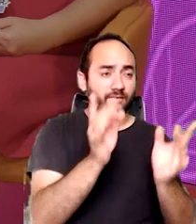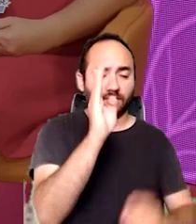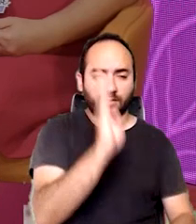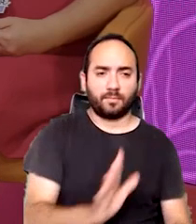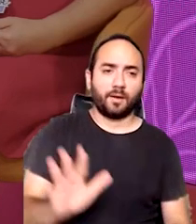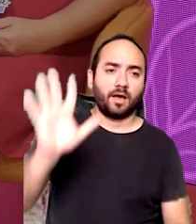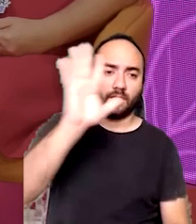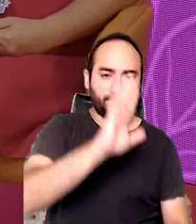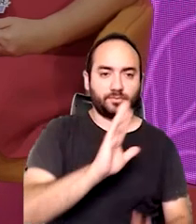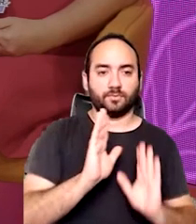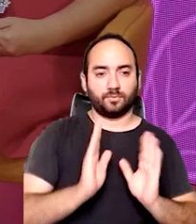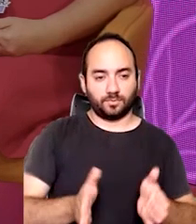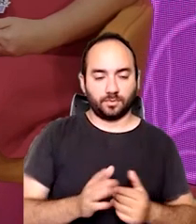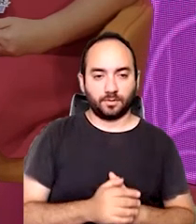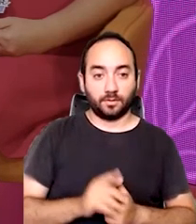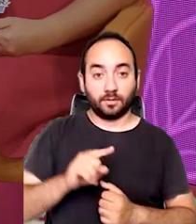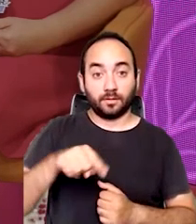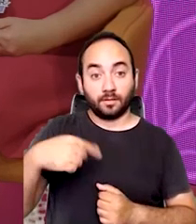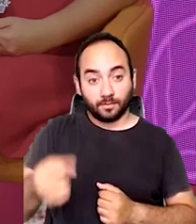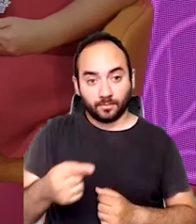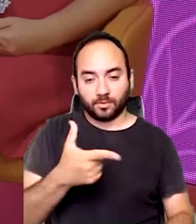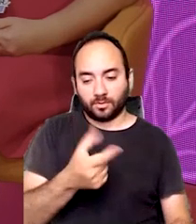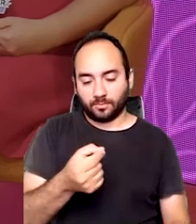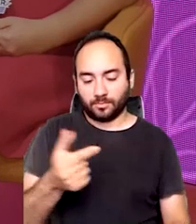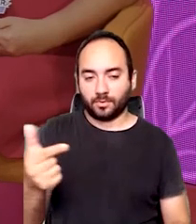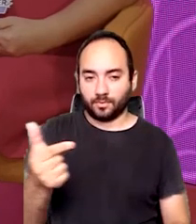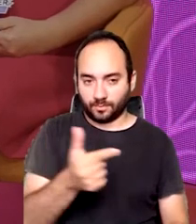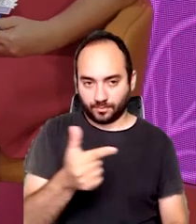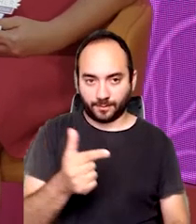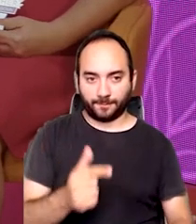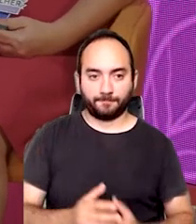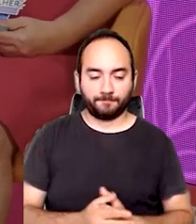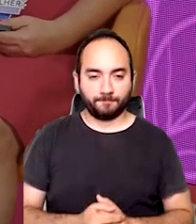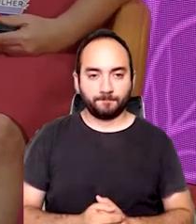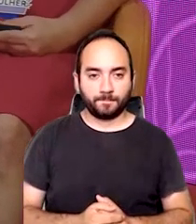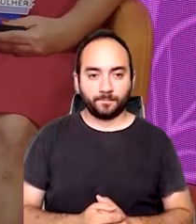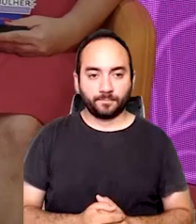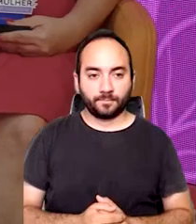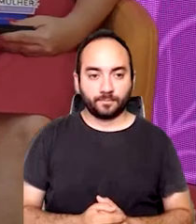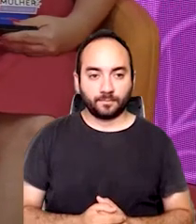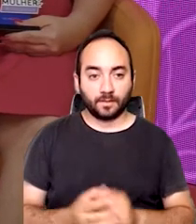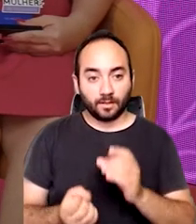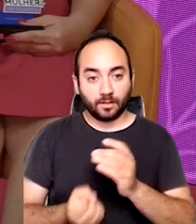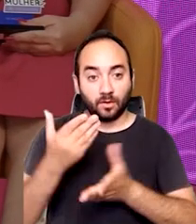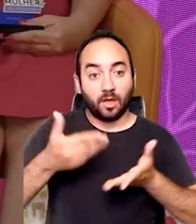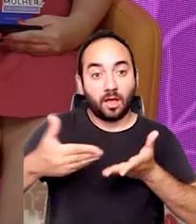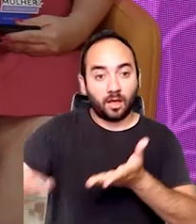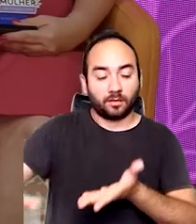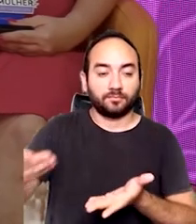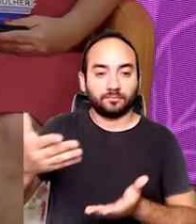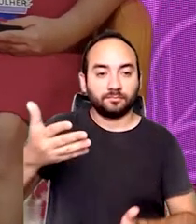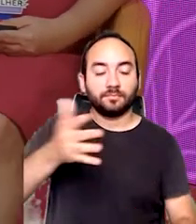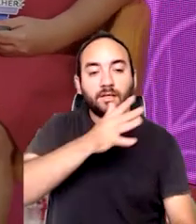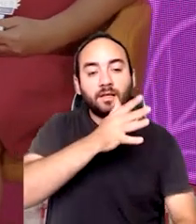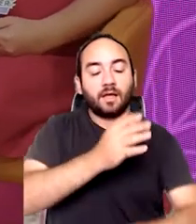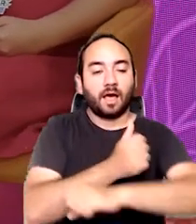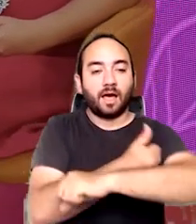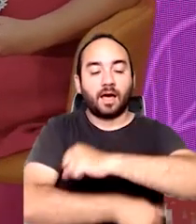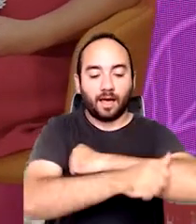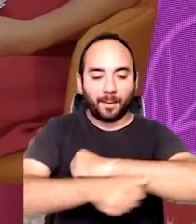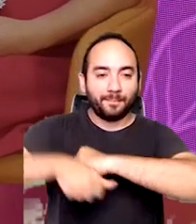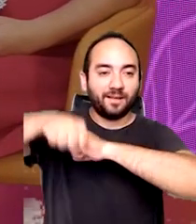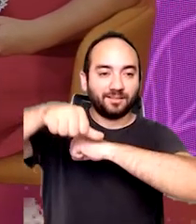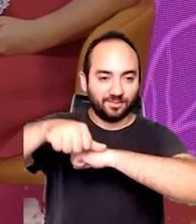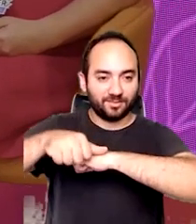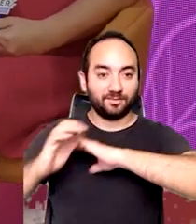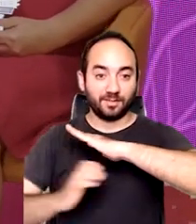vendia para o Brasil todo Até que em 2000 eh 2022 há um convite de Amazon